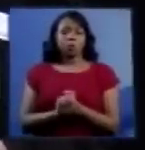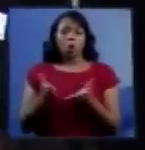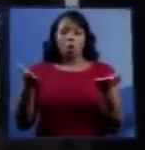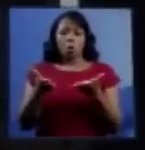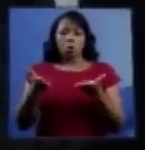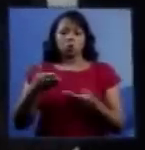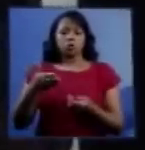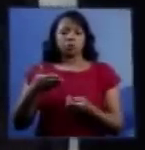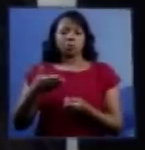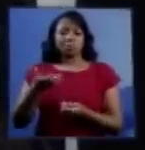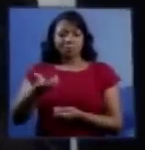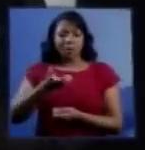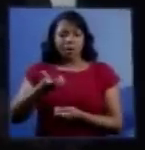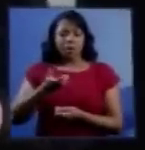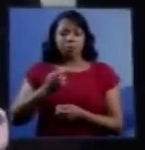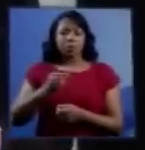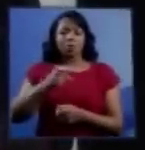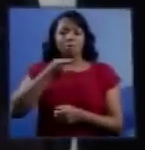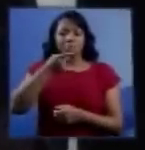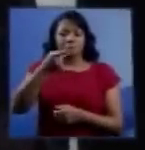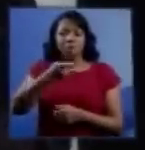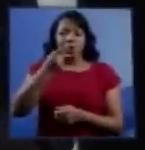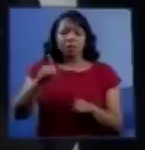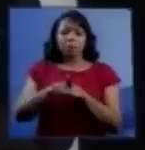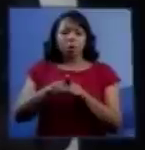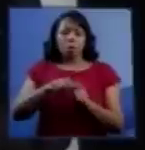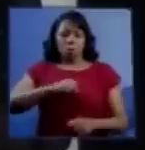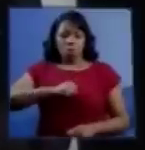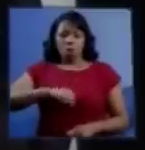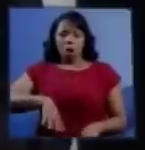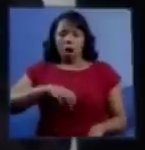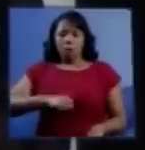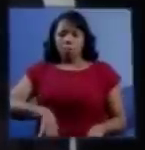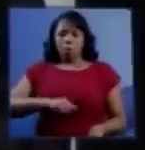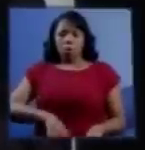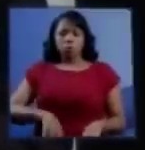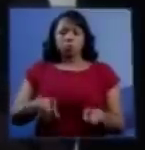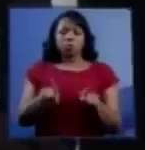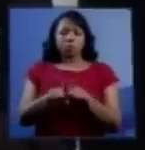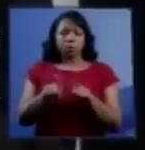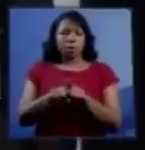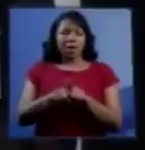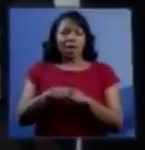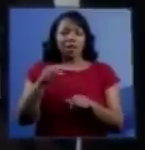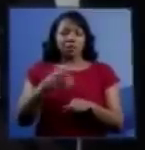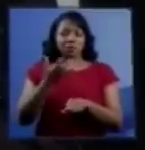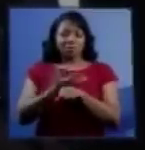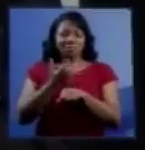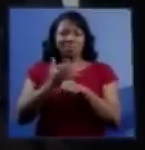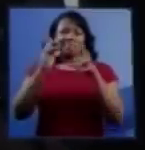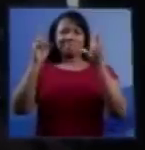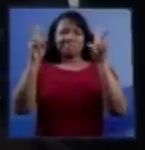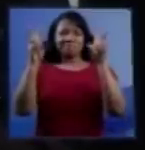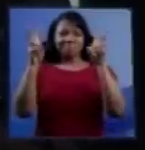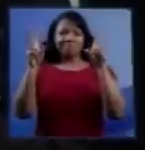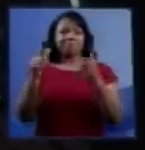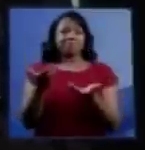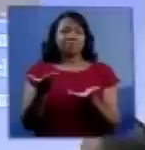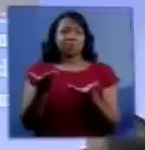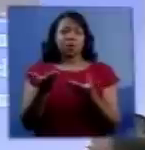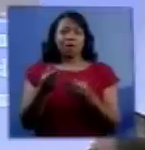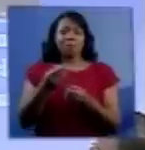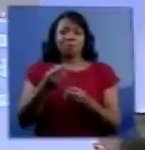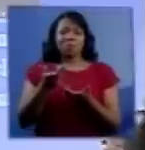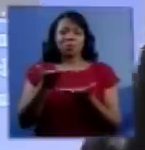queremos Além de falar ao falar do aborto especificamente desta matéria tão